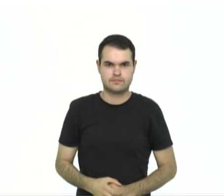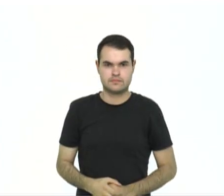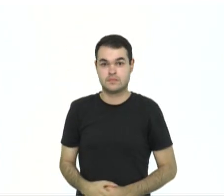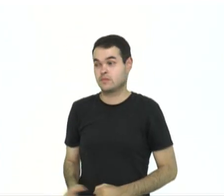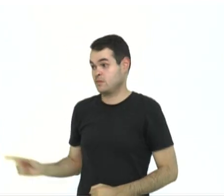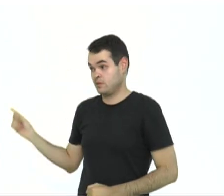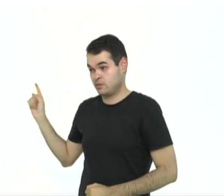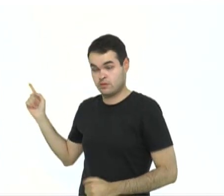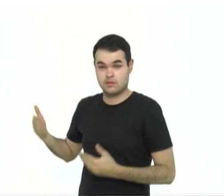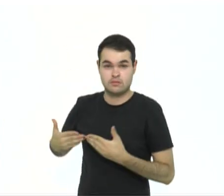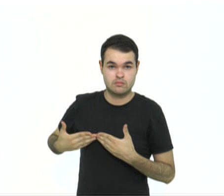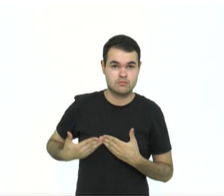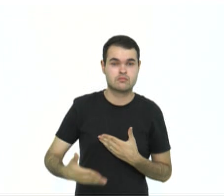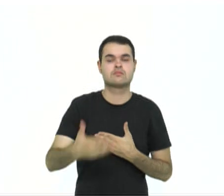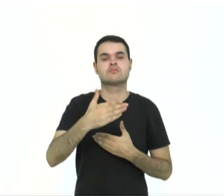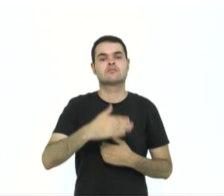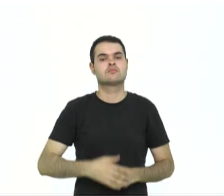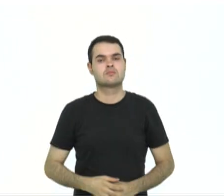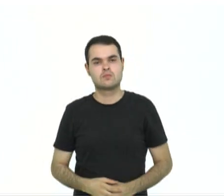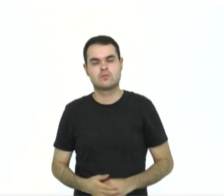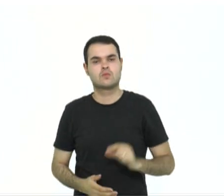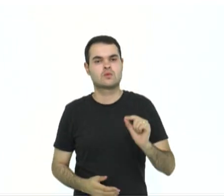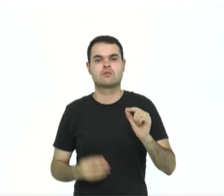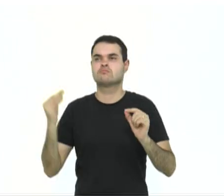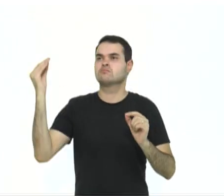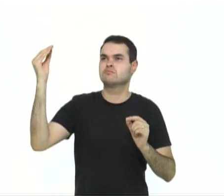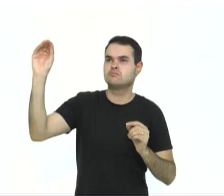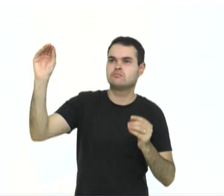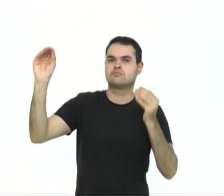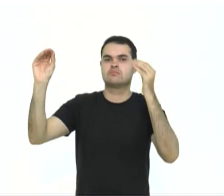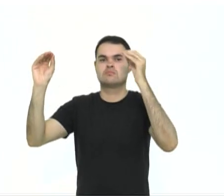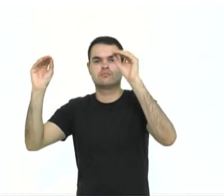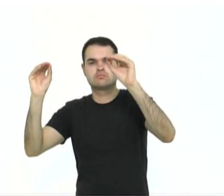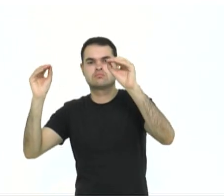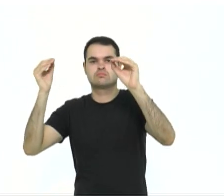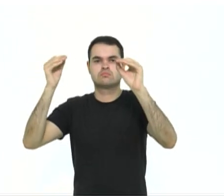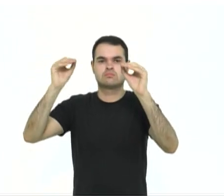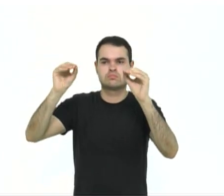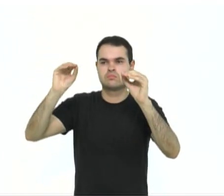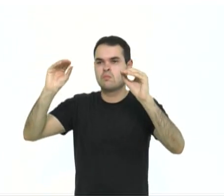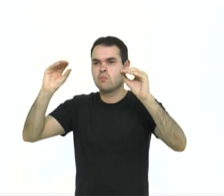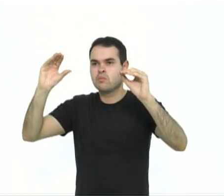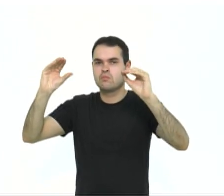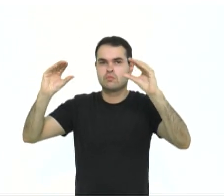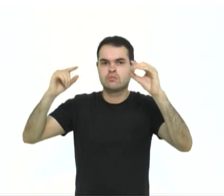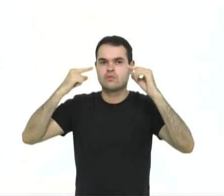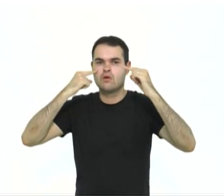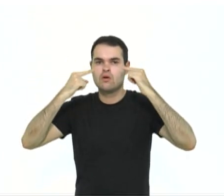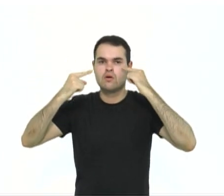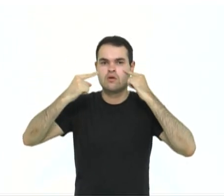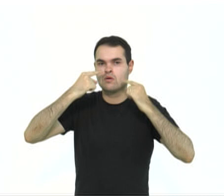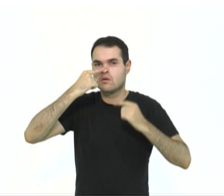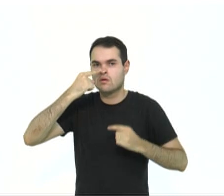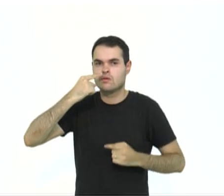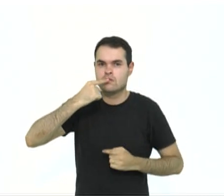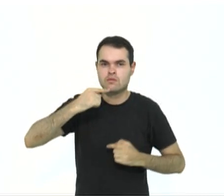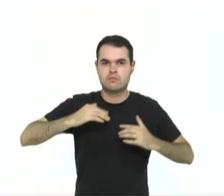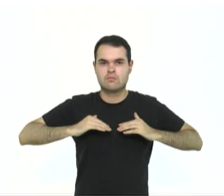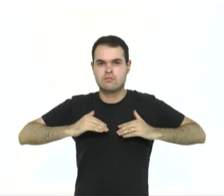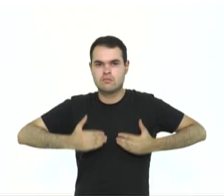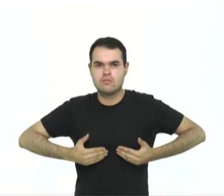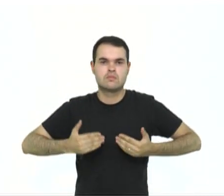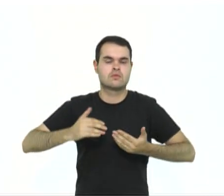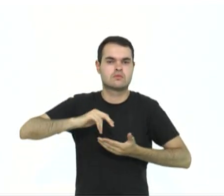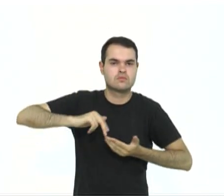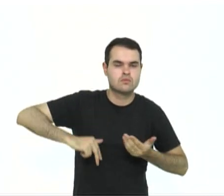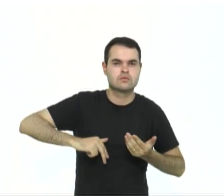vai colocando, né, os volumes, a gente coloca os detalhes do olho, boca, nariz, peito, né,